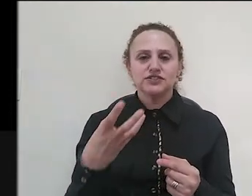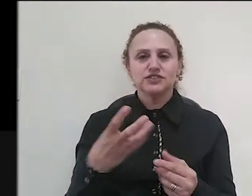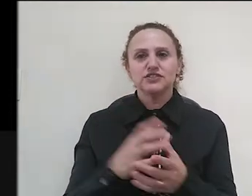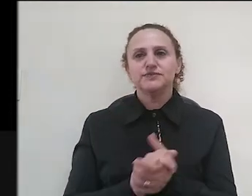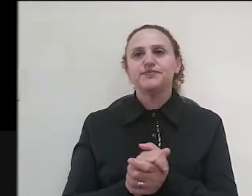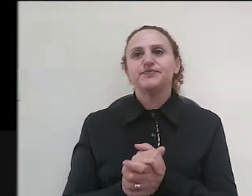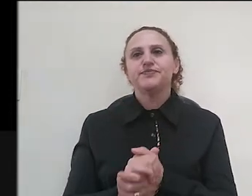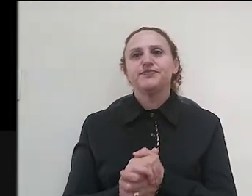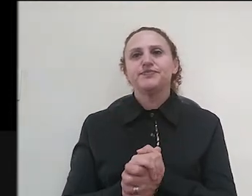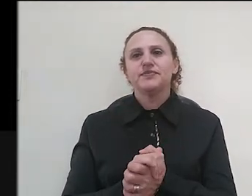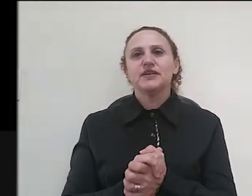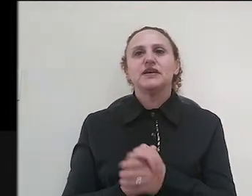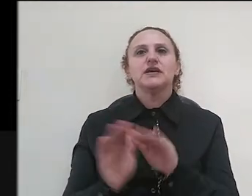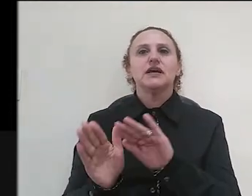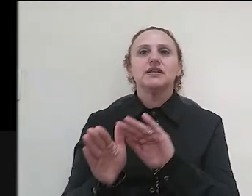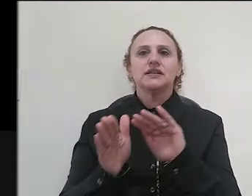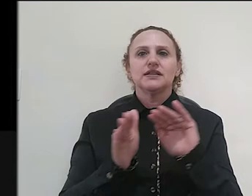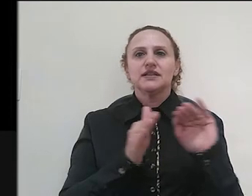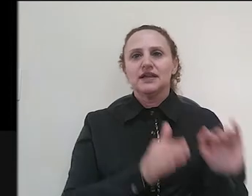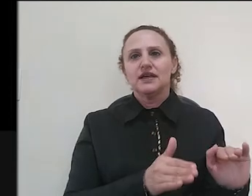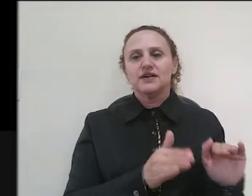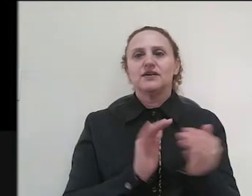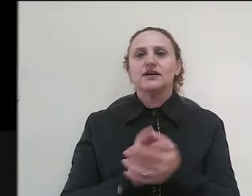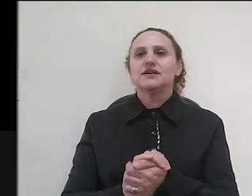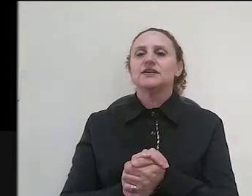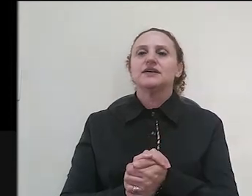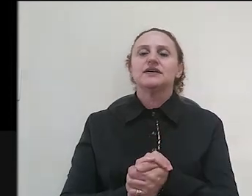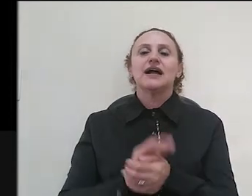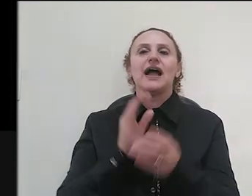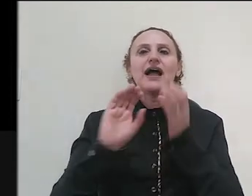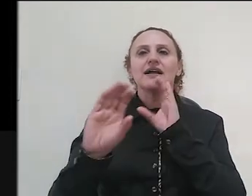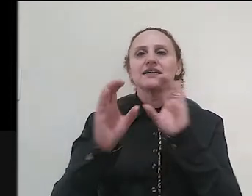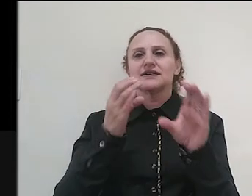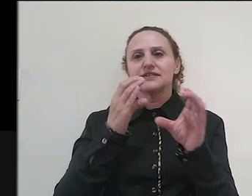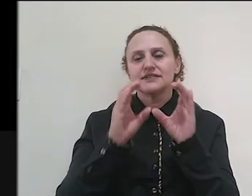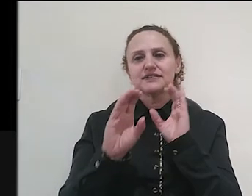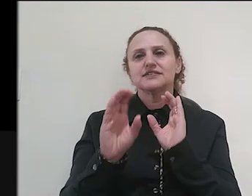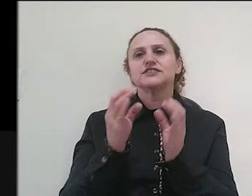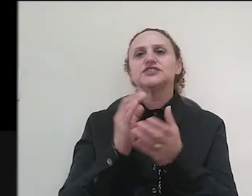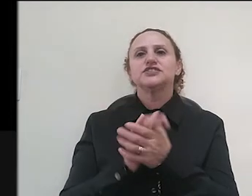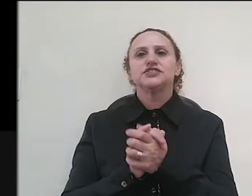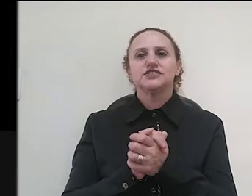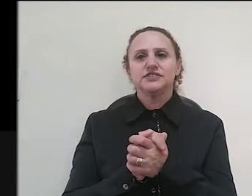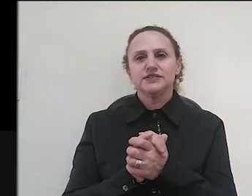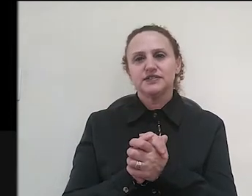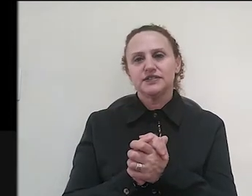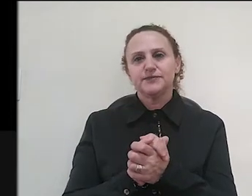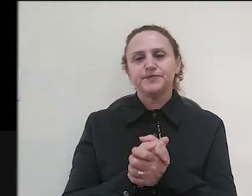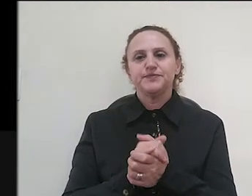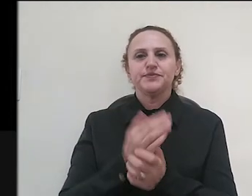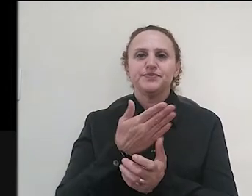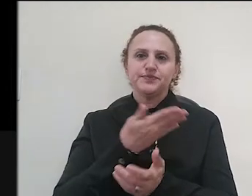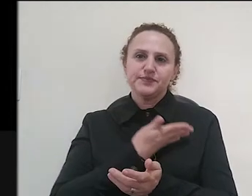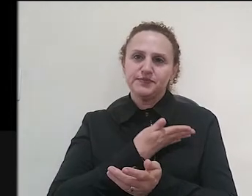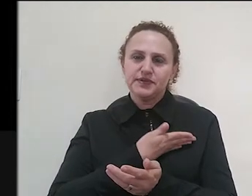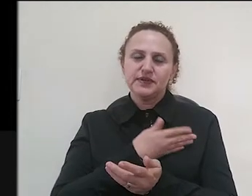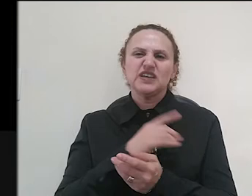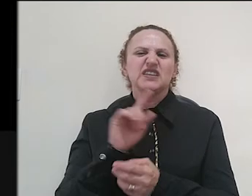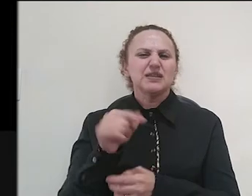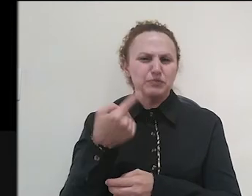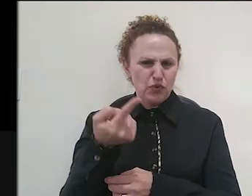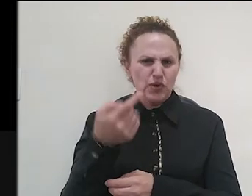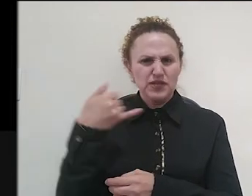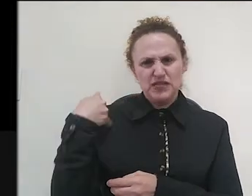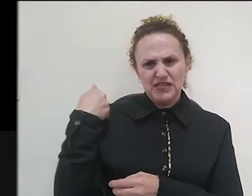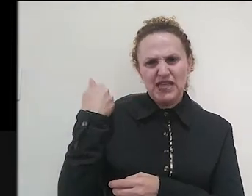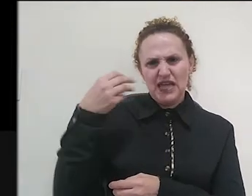de Castelo Branco, que vocês vão estudar melhor mais tarde na literatura portuguesa, na disciplina de literatura portuguesa. Depois da Idade